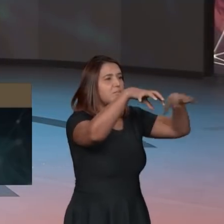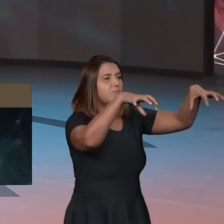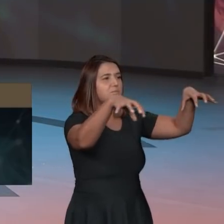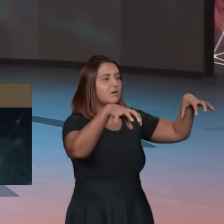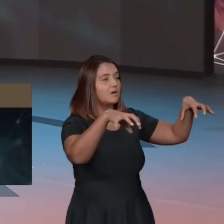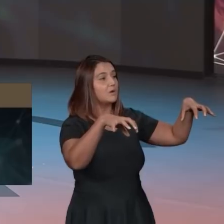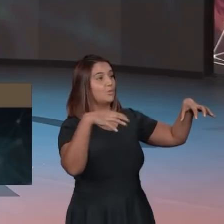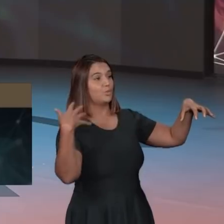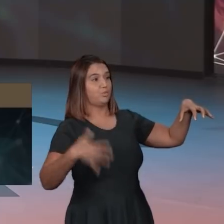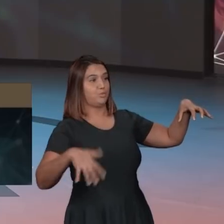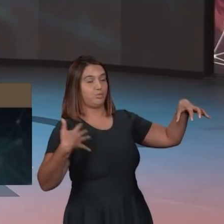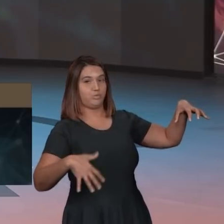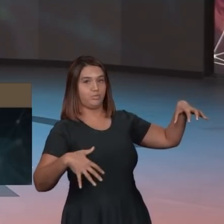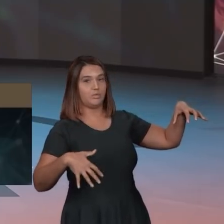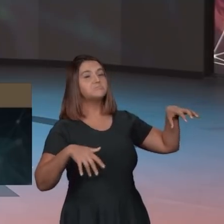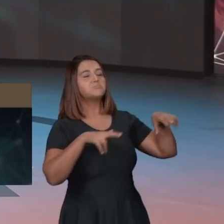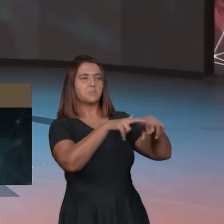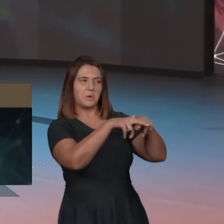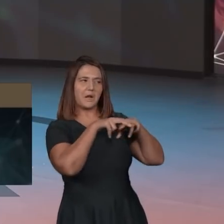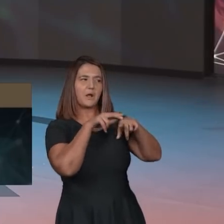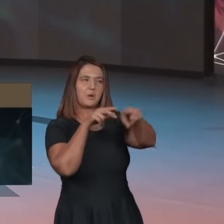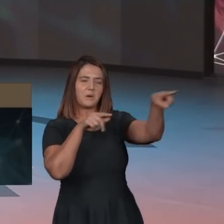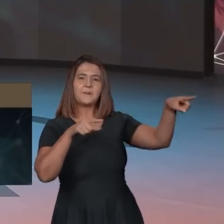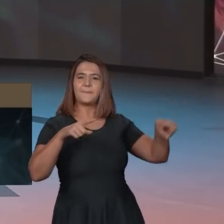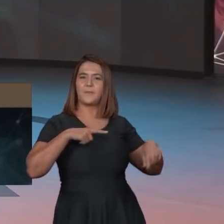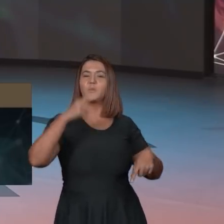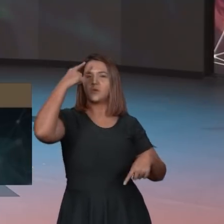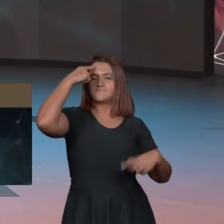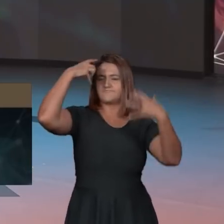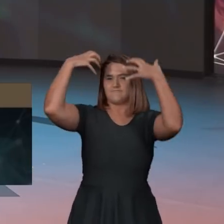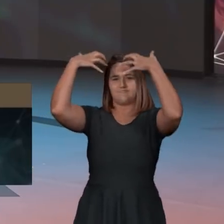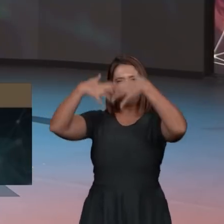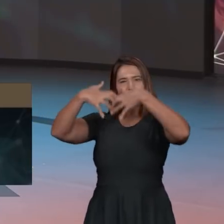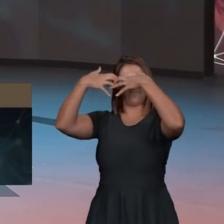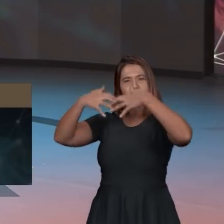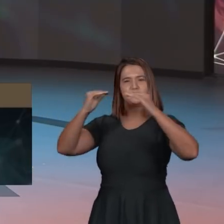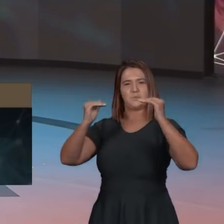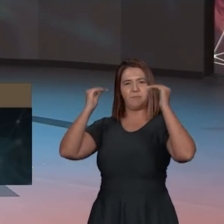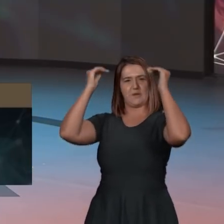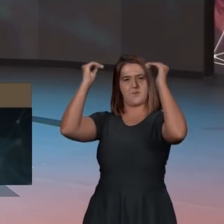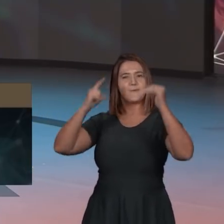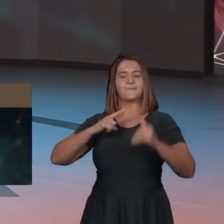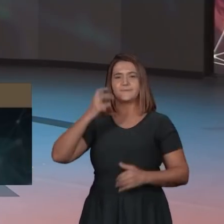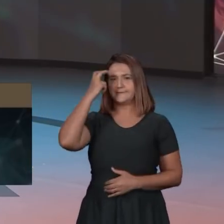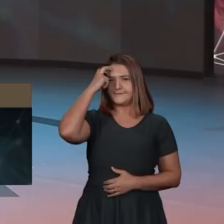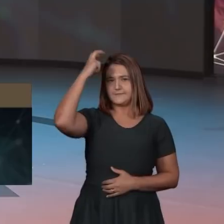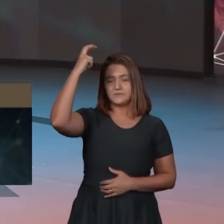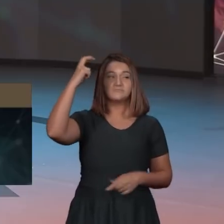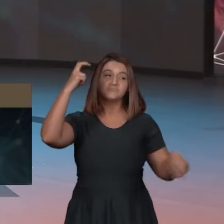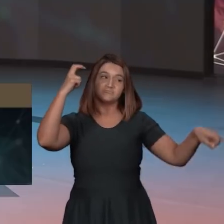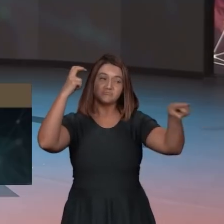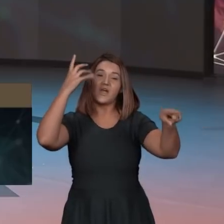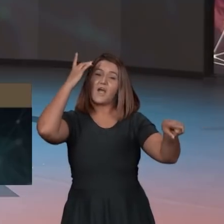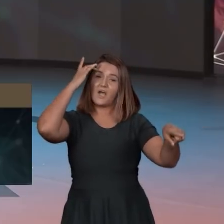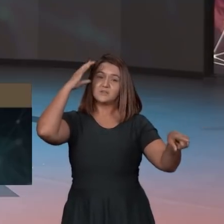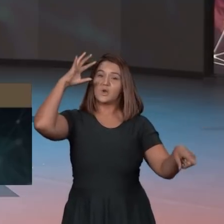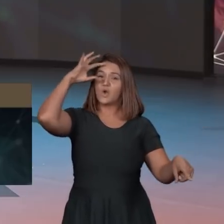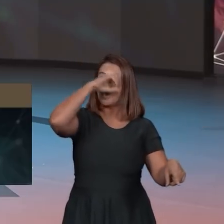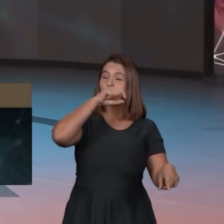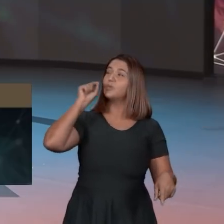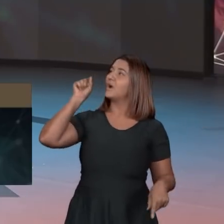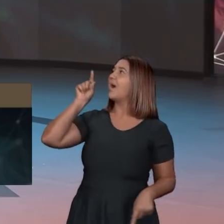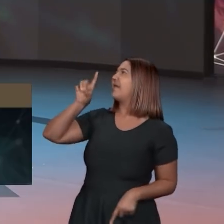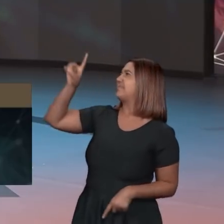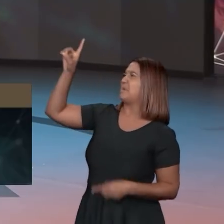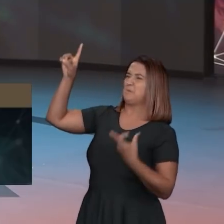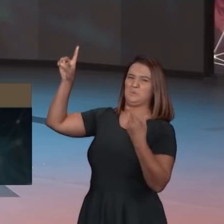Oxford. Então é lógico que por terem um raciocínio intelectual mais filosófico, Eles chegaram à conclusão que Deus não existe, coisa